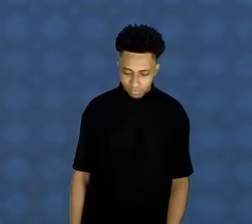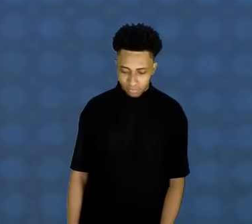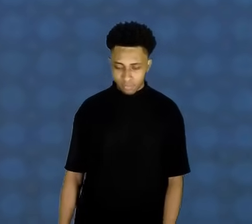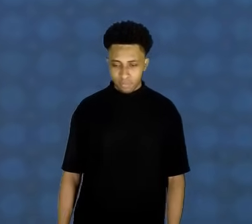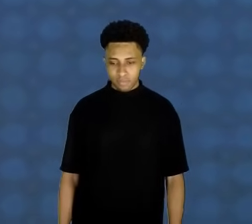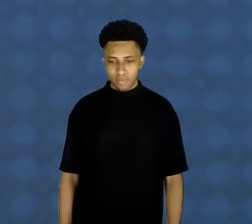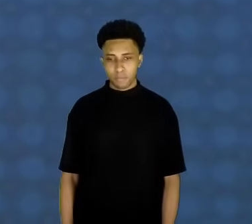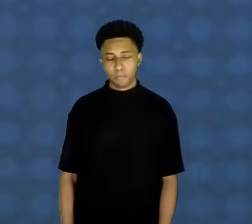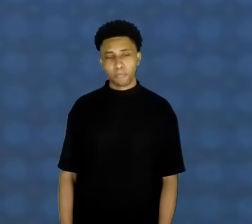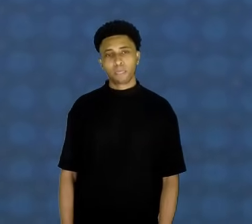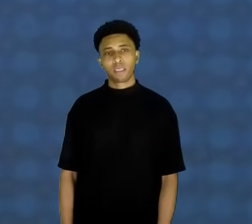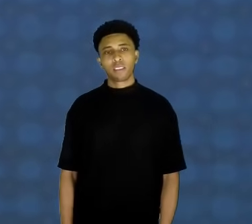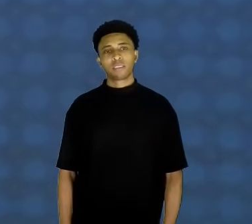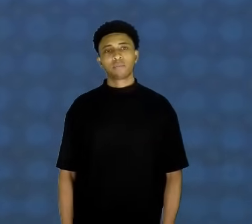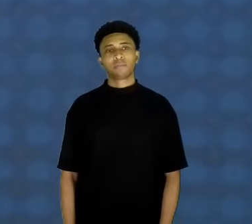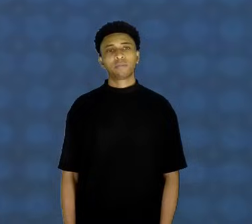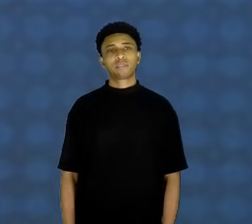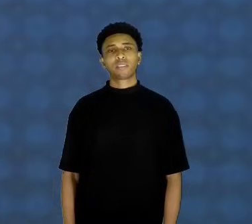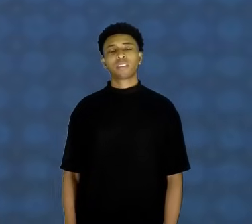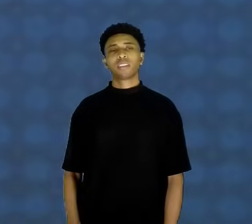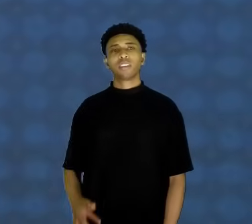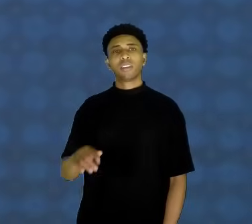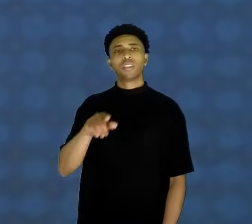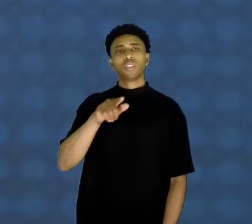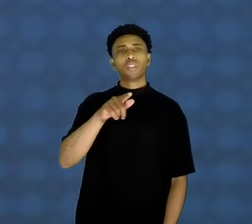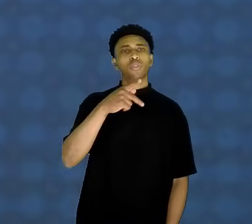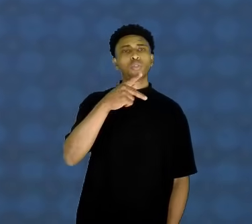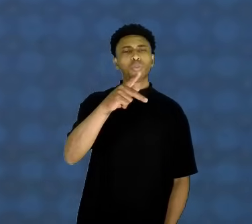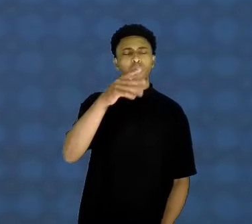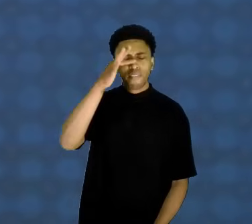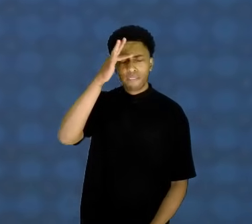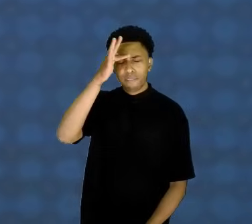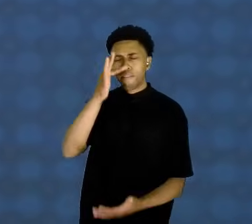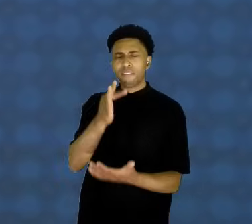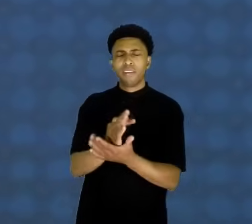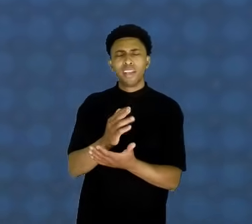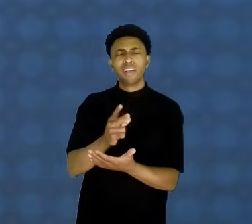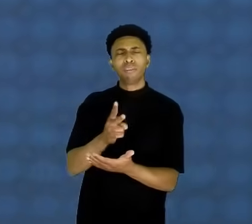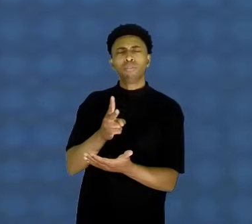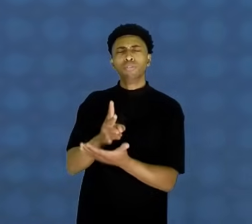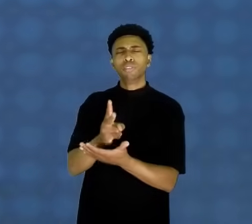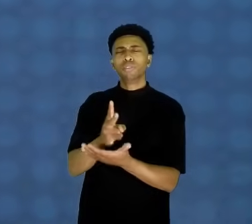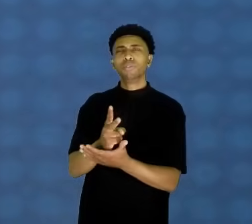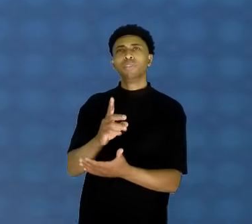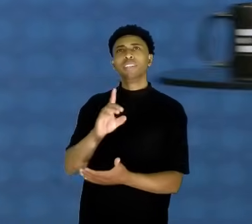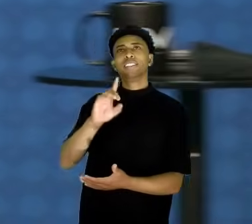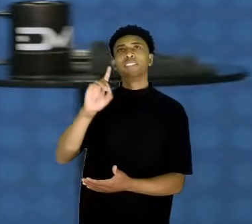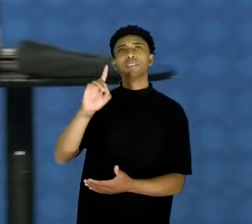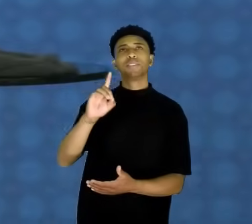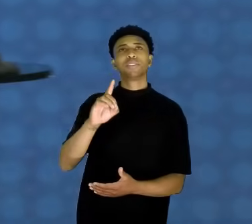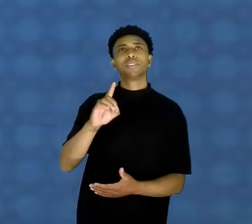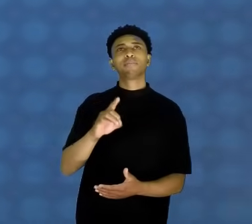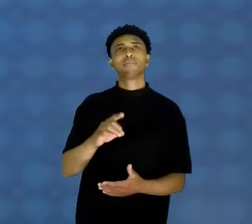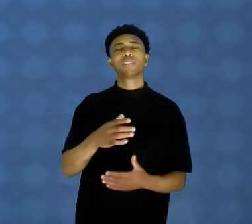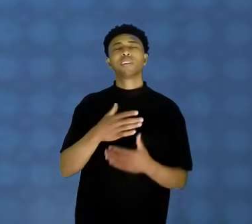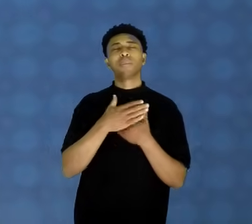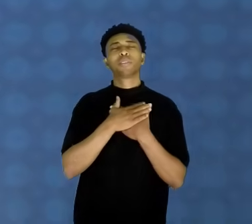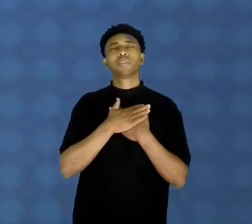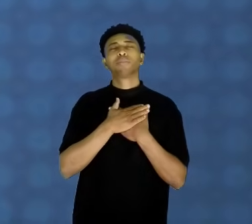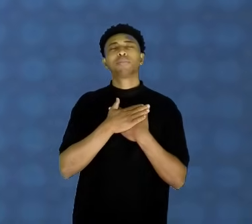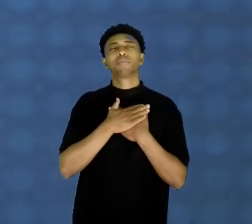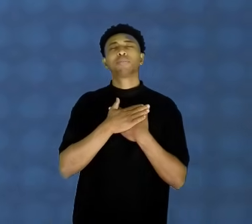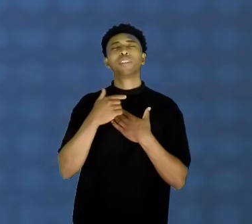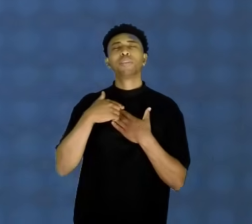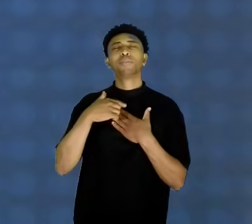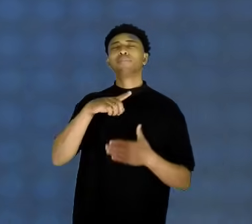E você vai ter uma fé irritantemente indesistível. Coloca a mão no coração. Fala comigo: eu tenho. A partir de